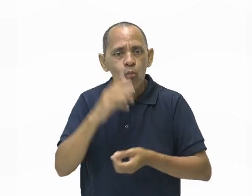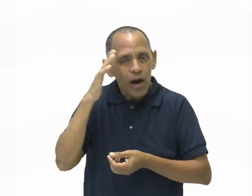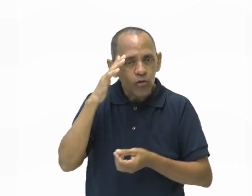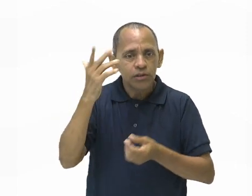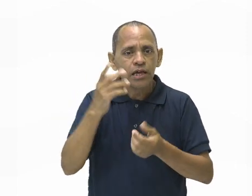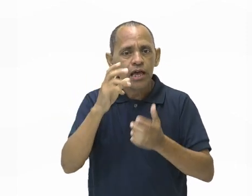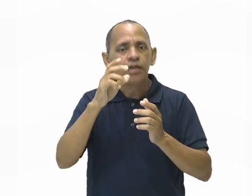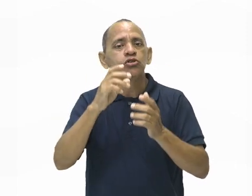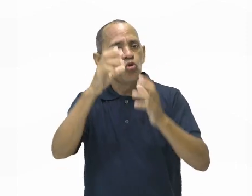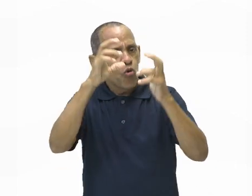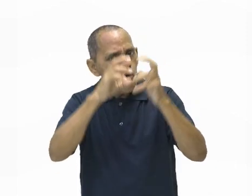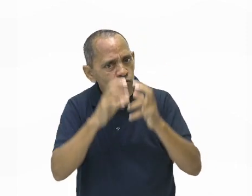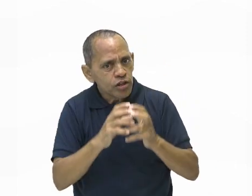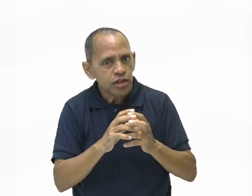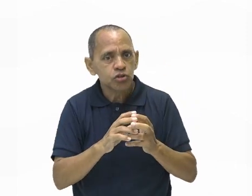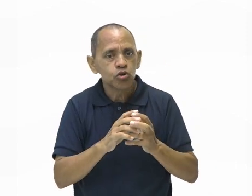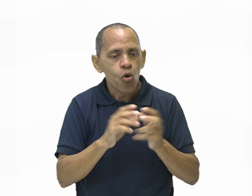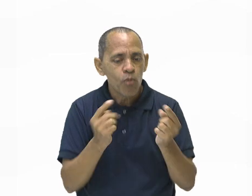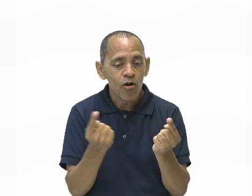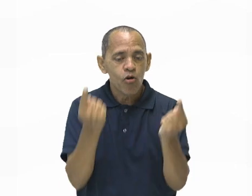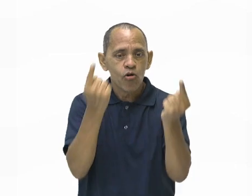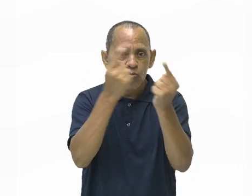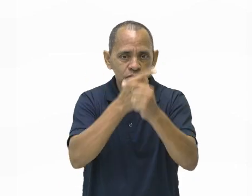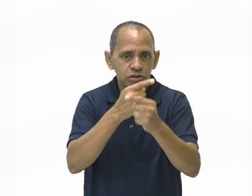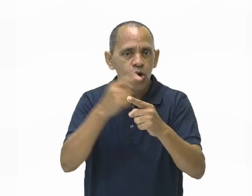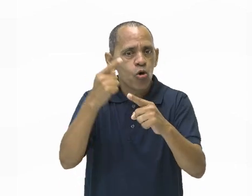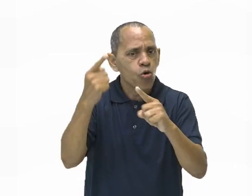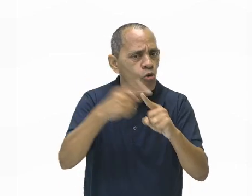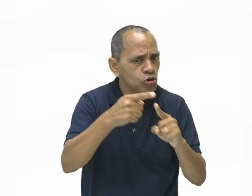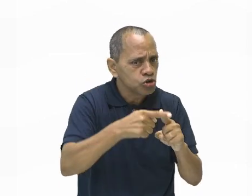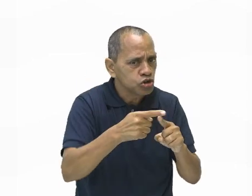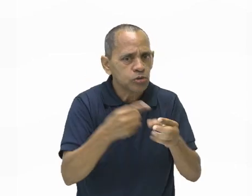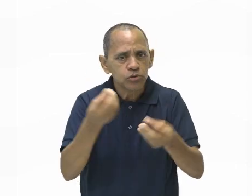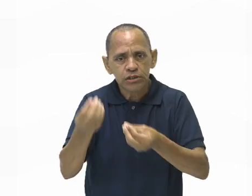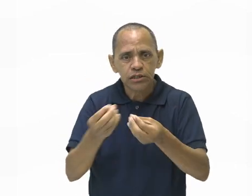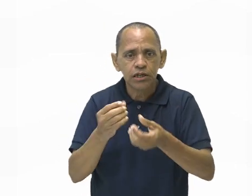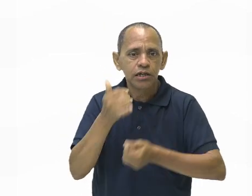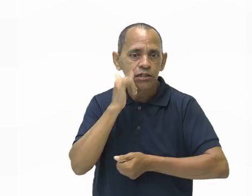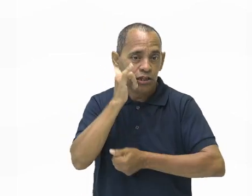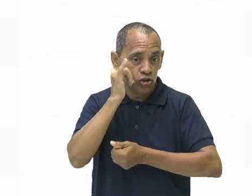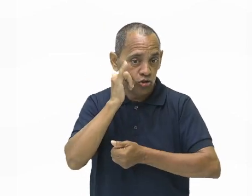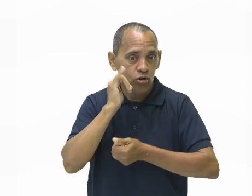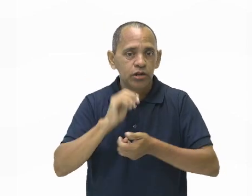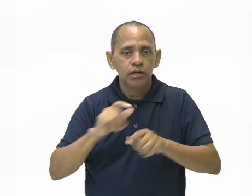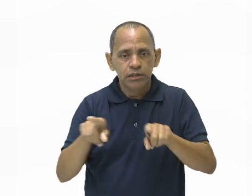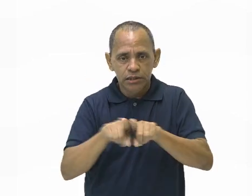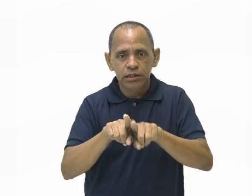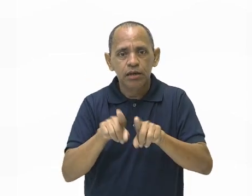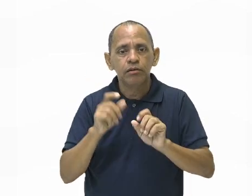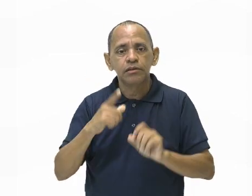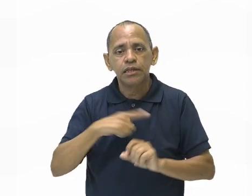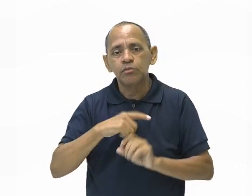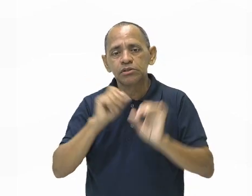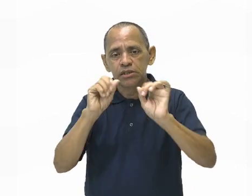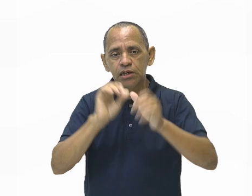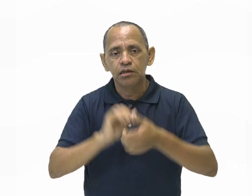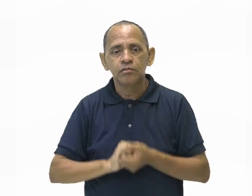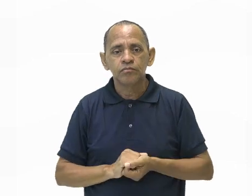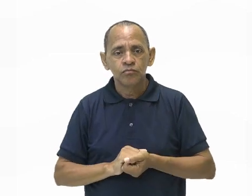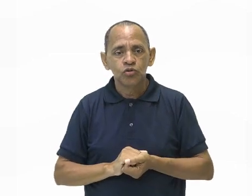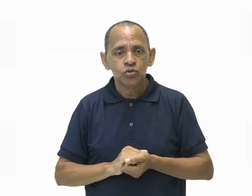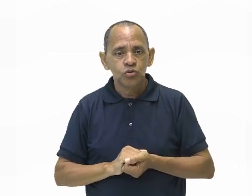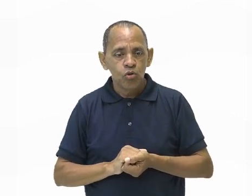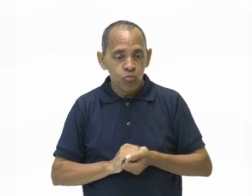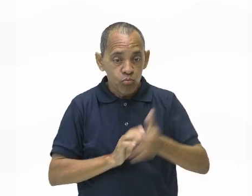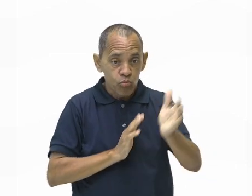ocorrer aí com uma oposição entre elementos da narrativa, né? Que nós temos. Nós vamos ter uma tensão ali que vai organizar